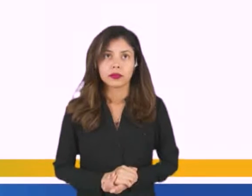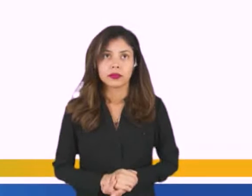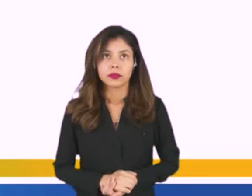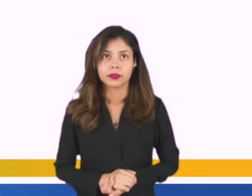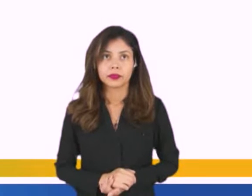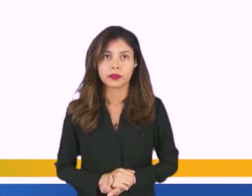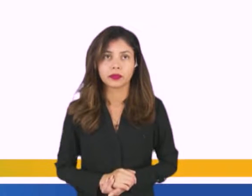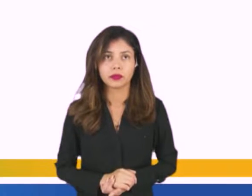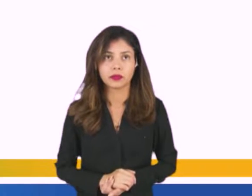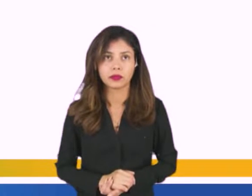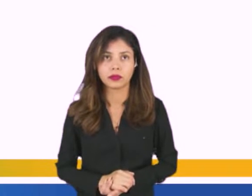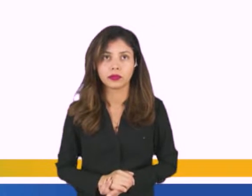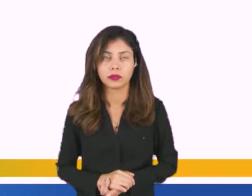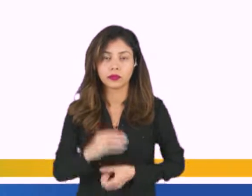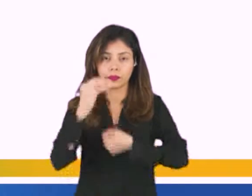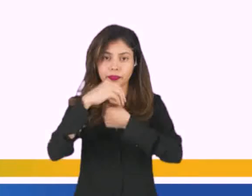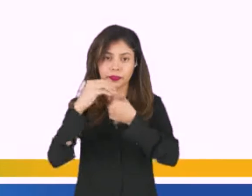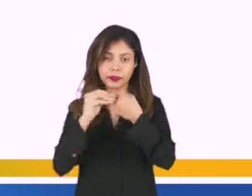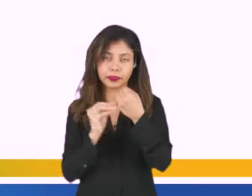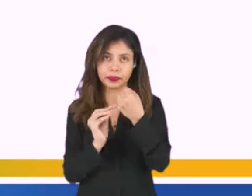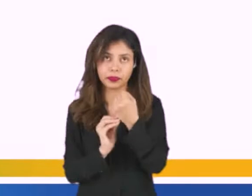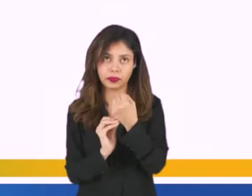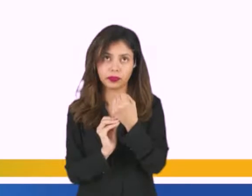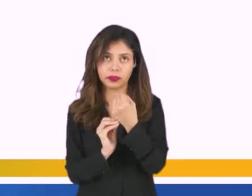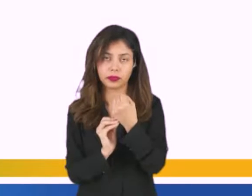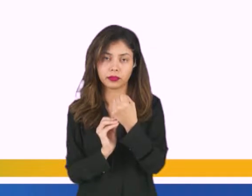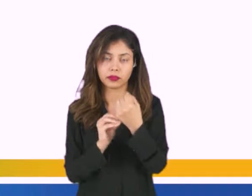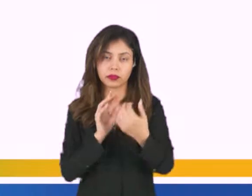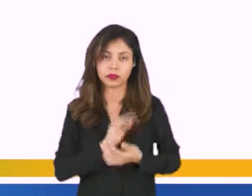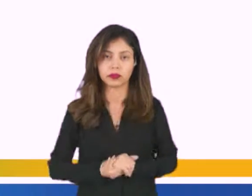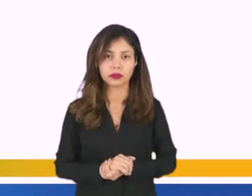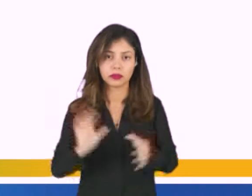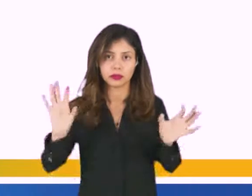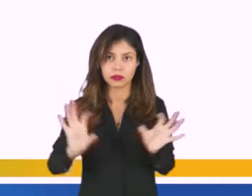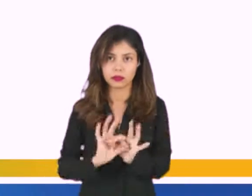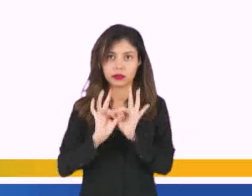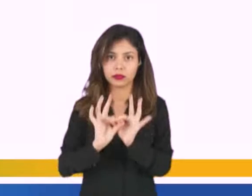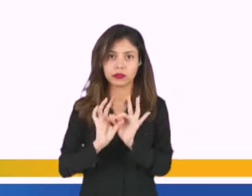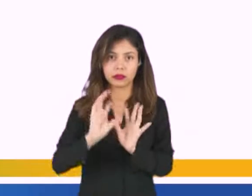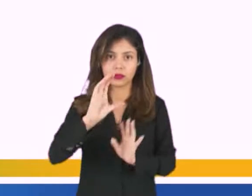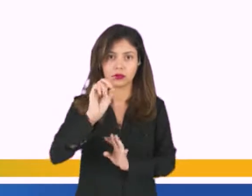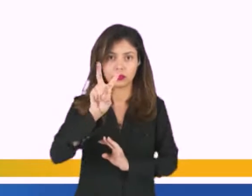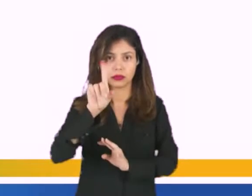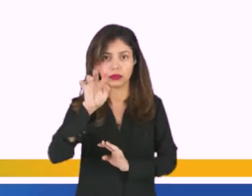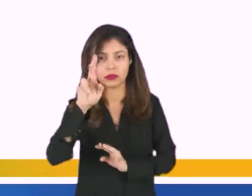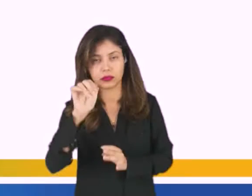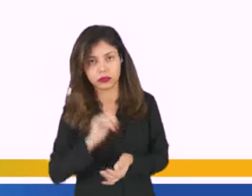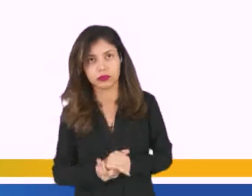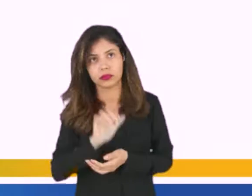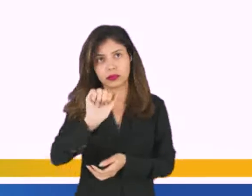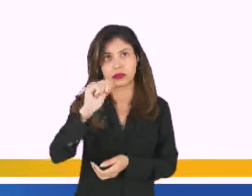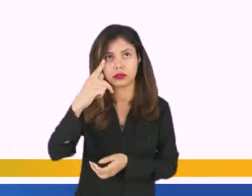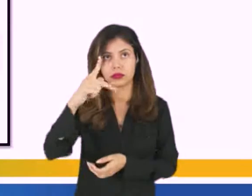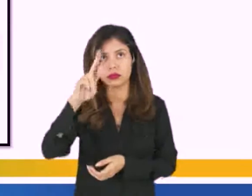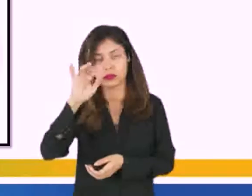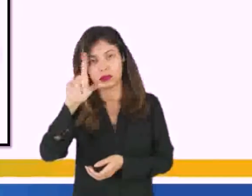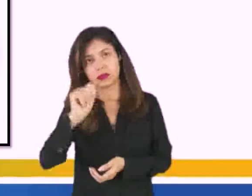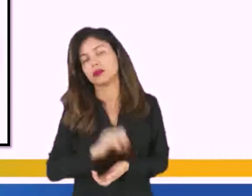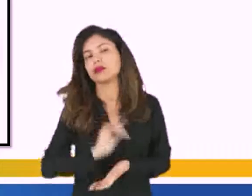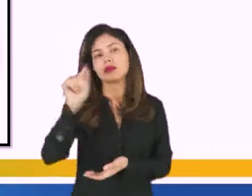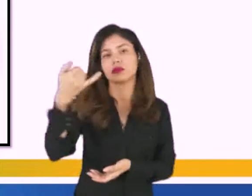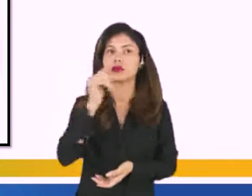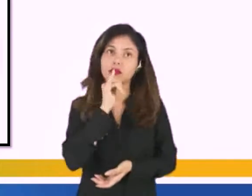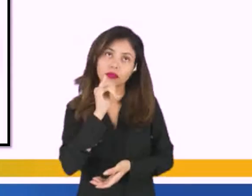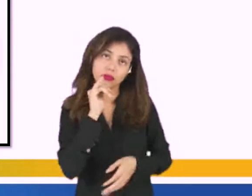mostrando assim que é uma molécula de ligação covalente apolar. Nós temos outro